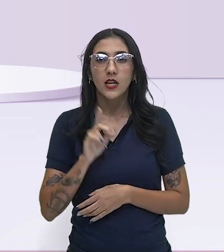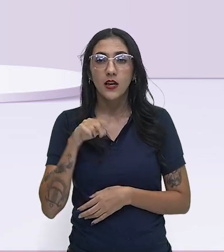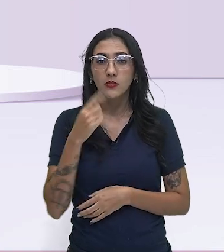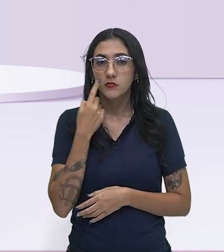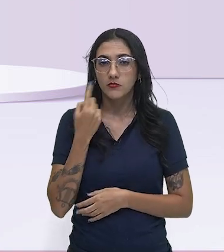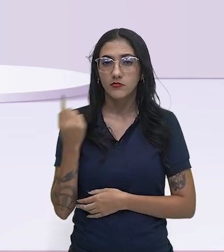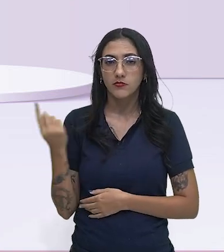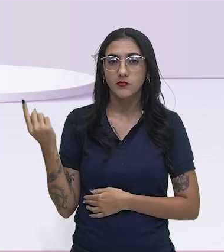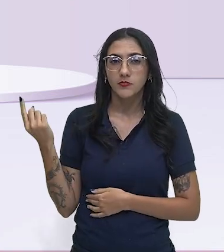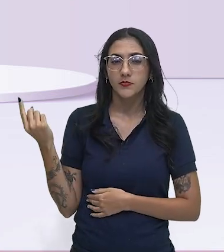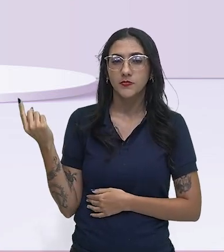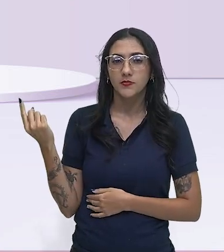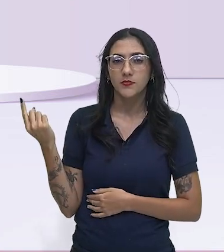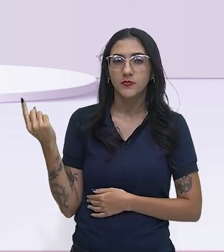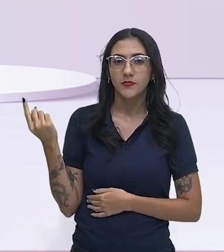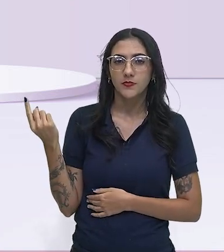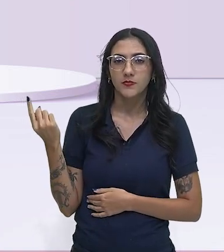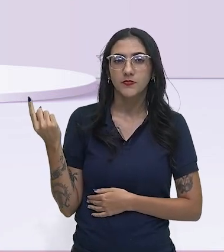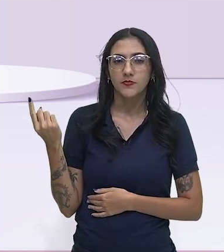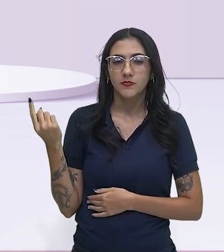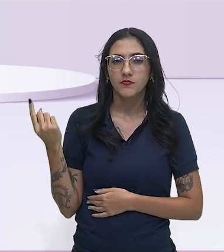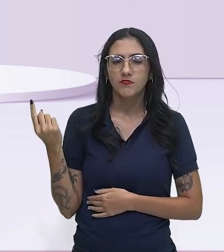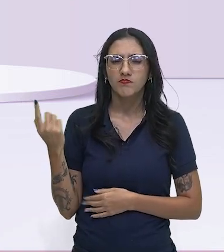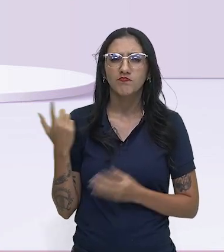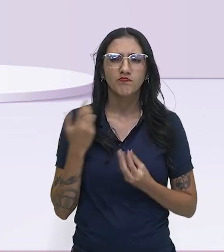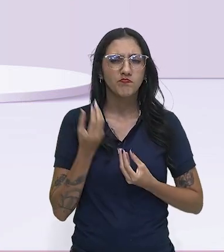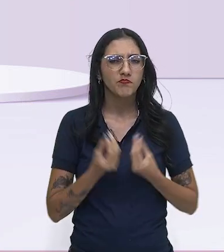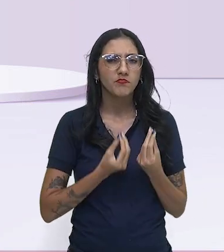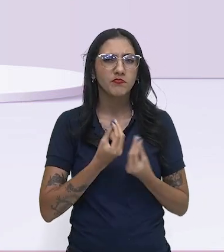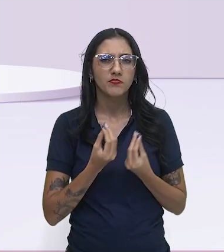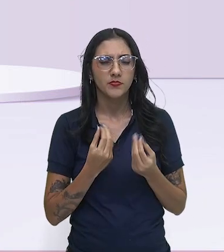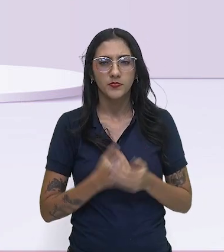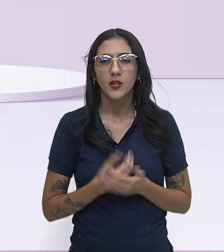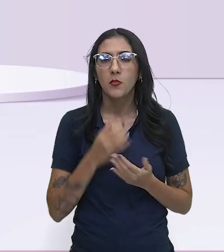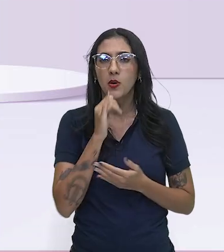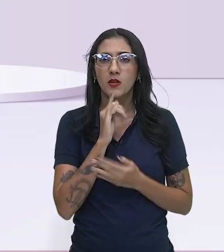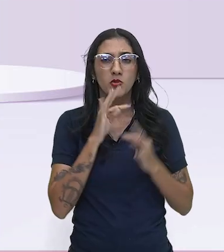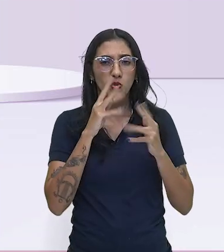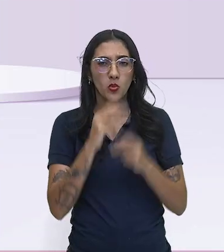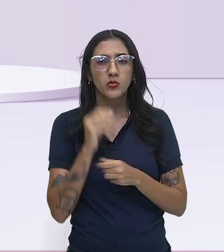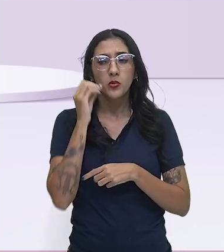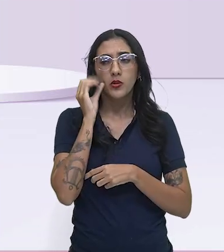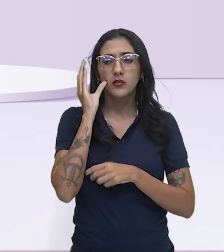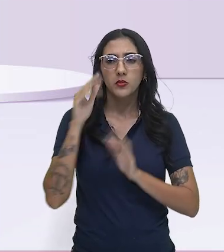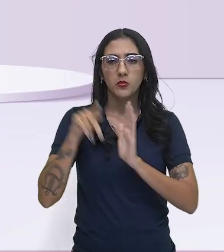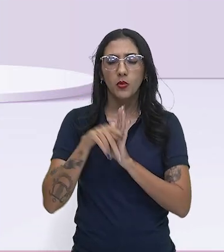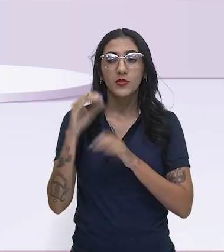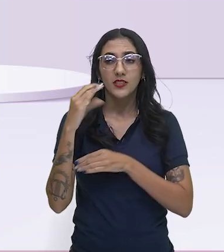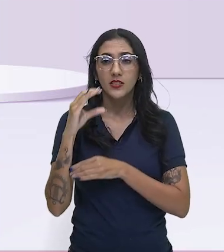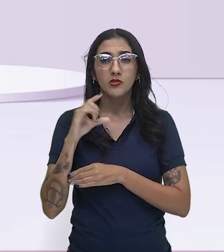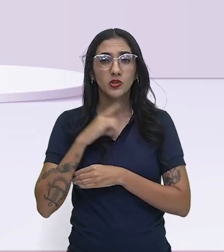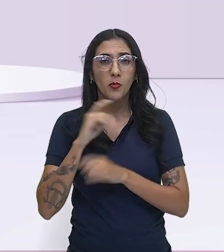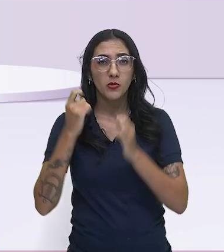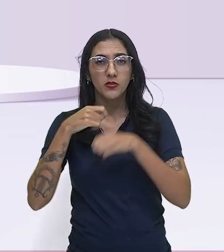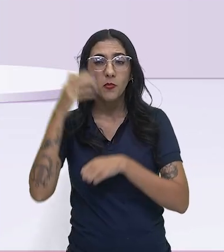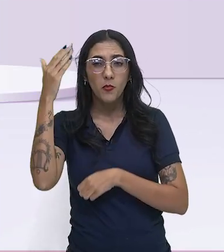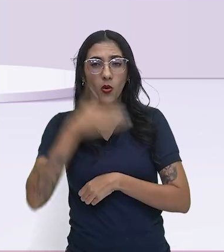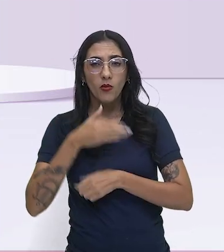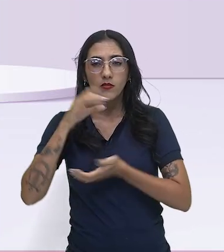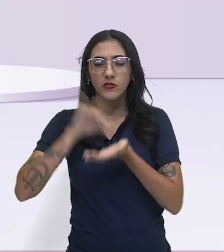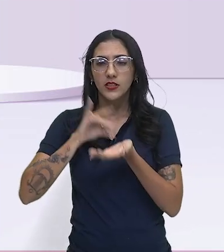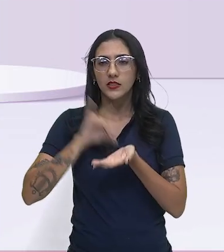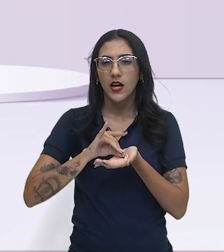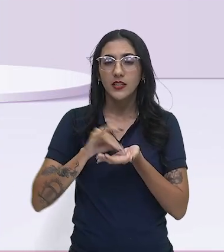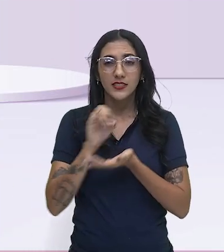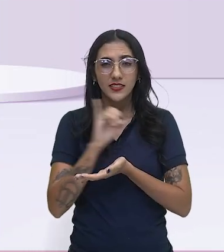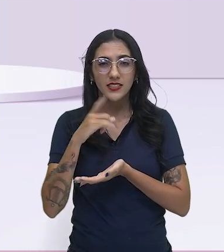obras dele, ó, falsificabilidade. Todo conhecimento científico, ele só vai poder ser comprovado se é científico